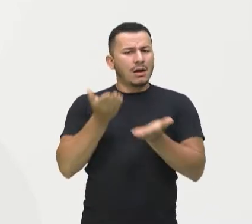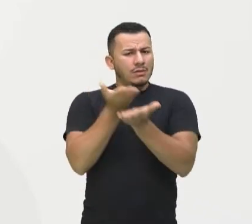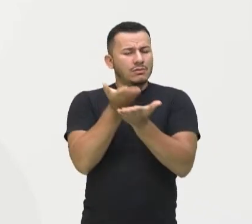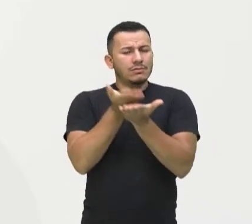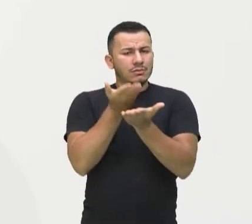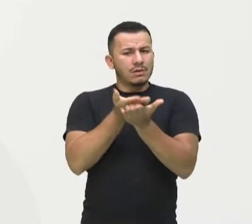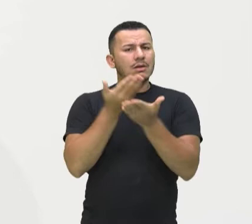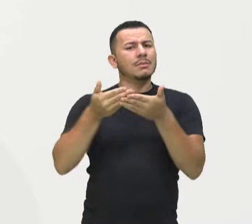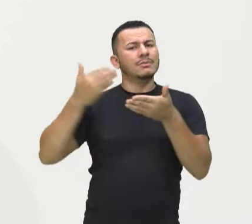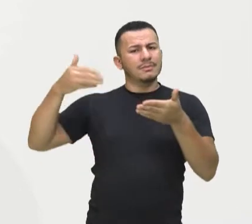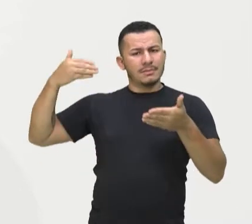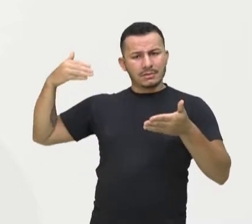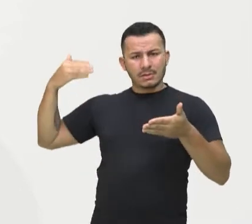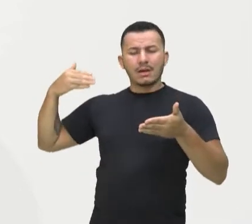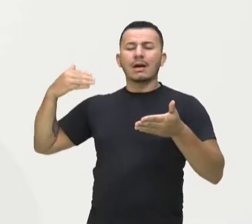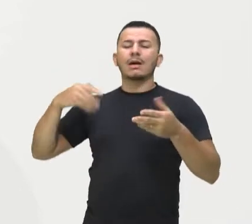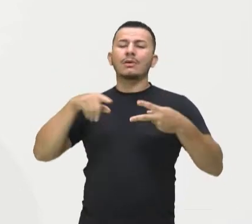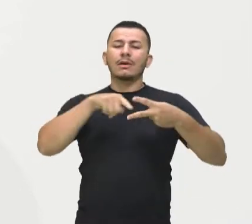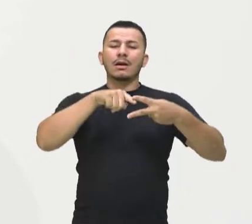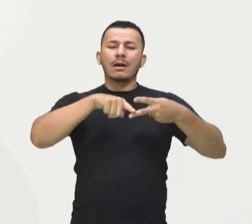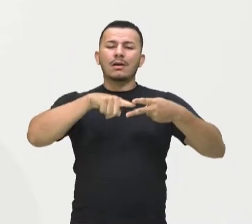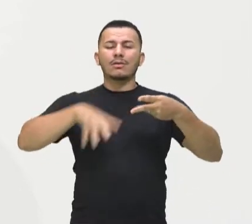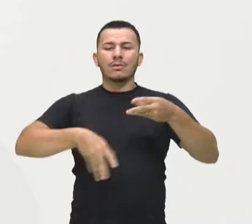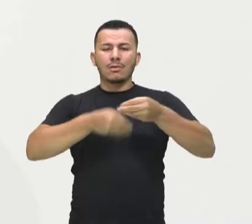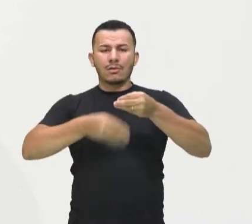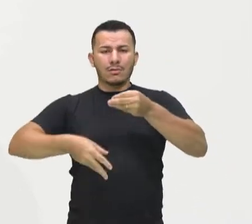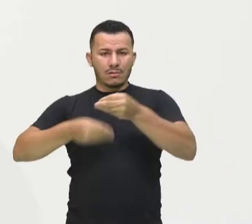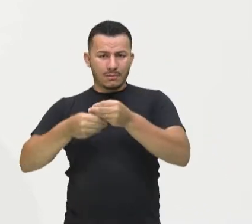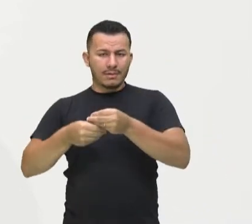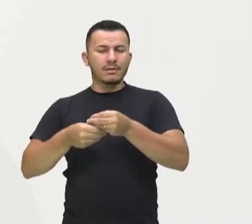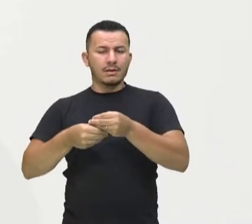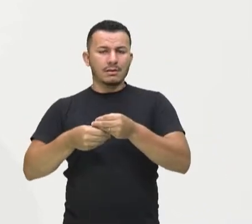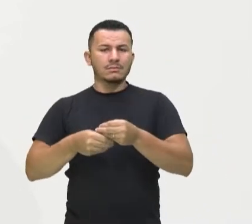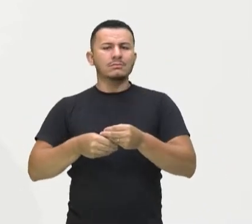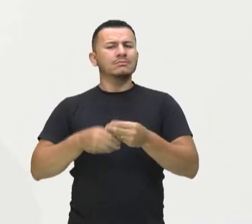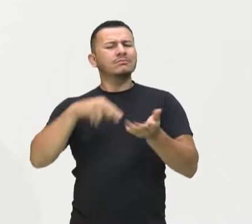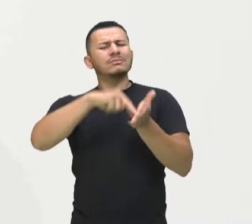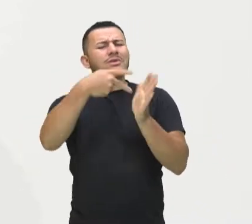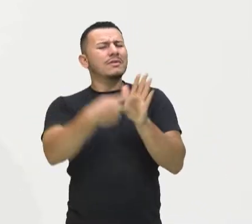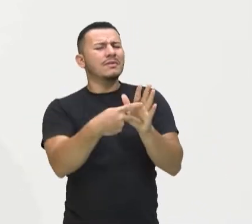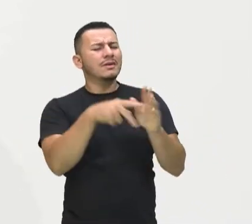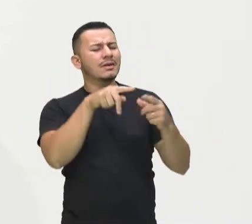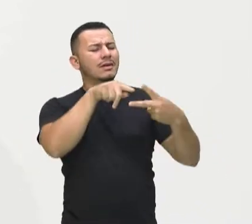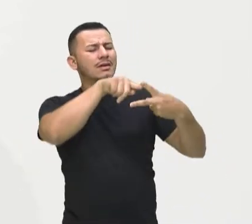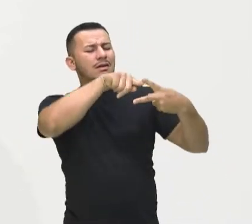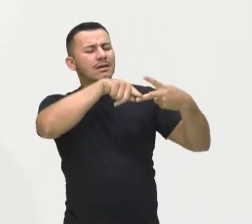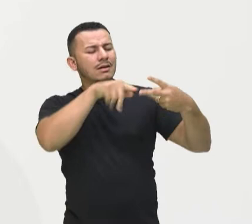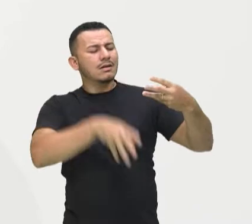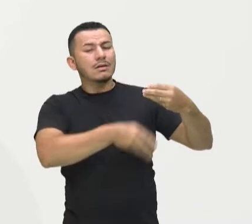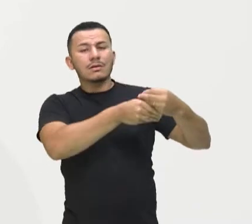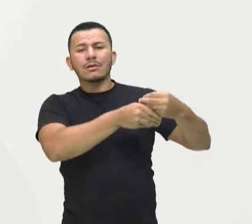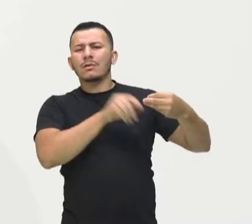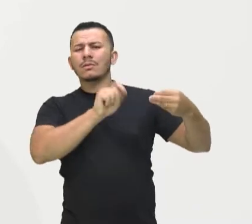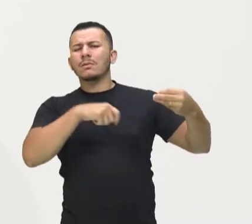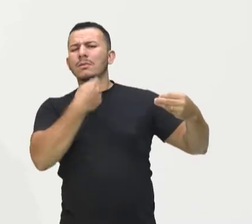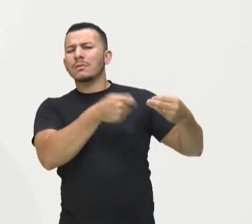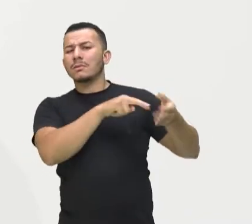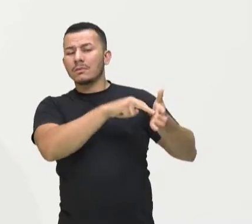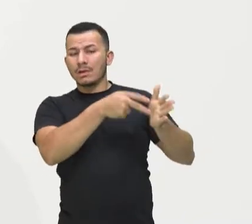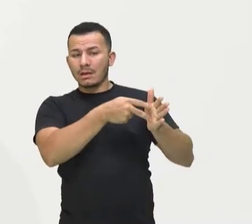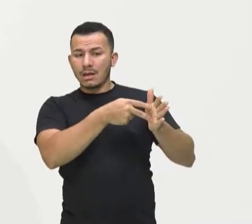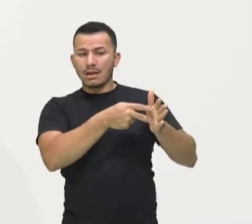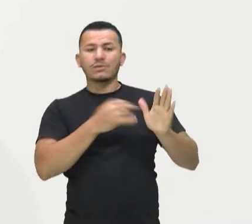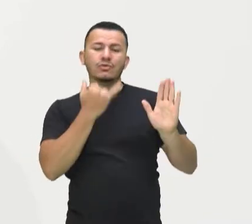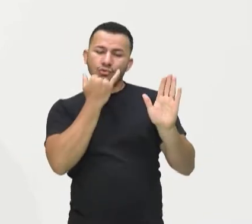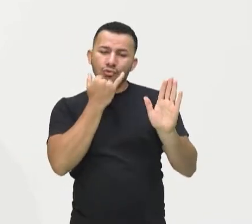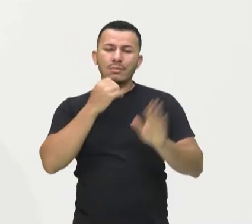falar dos ângulos complementares, certo? O que são ângulos complementares? São ângulos suplementares,